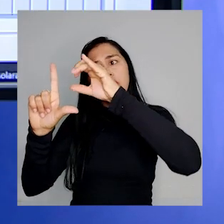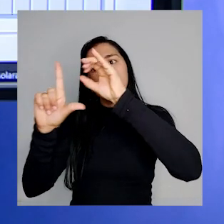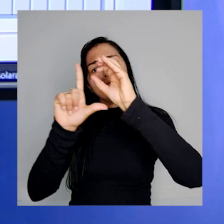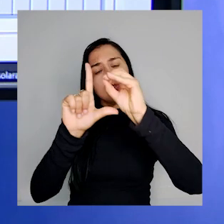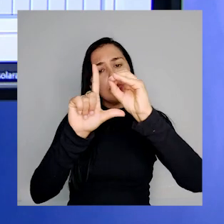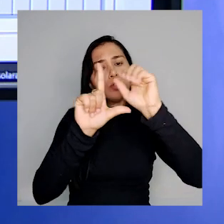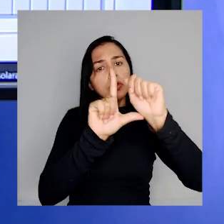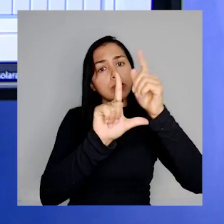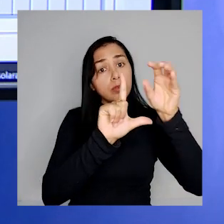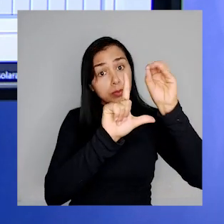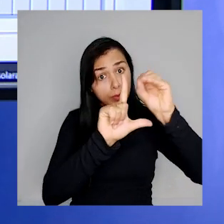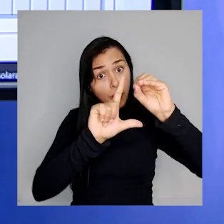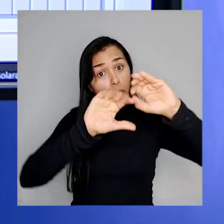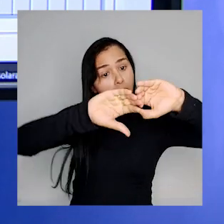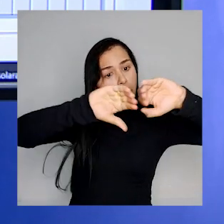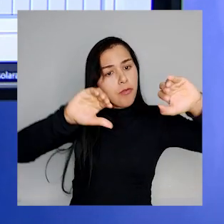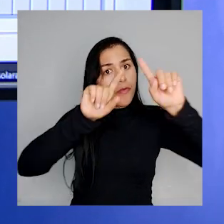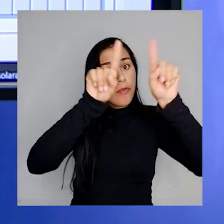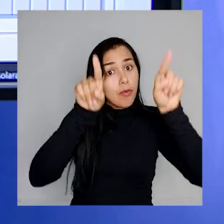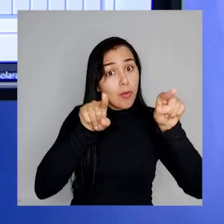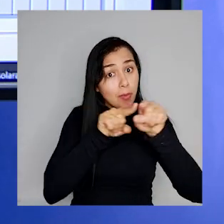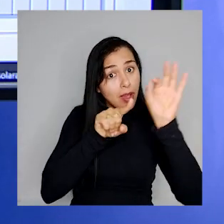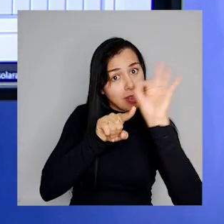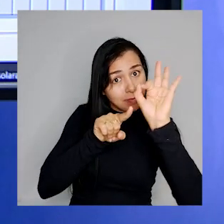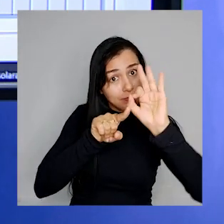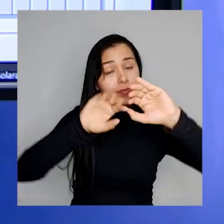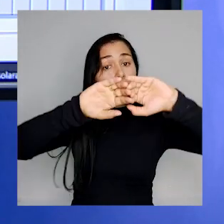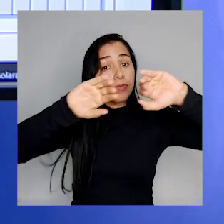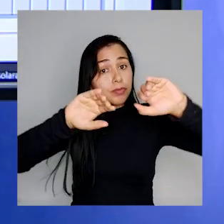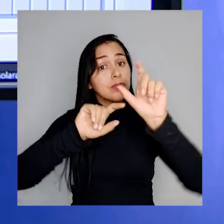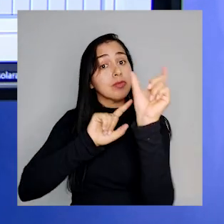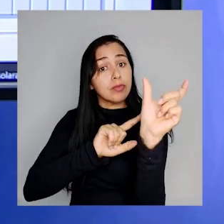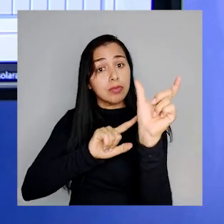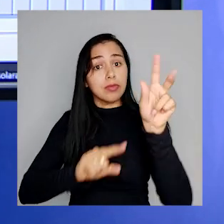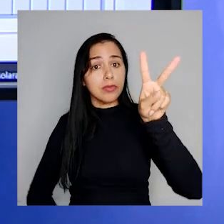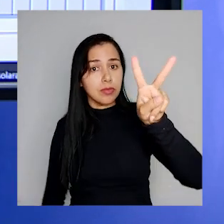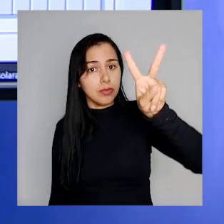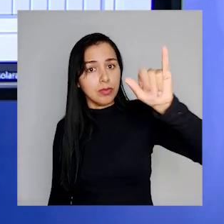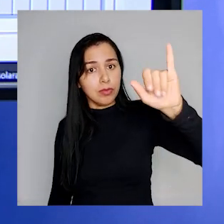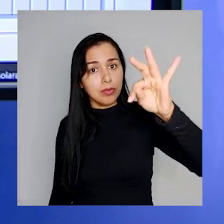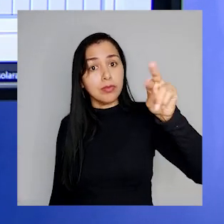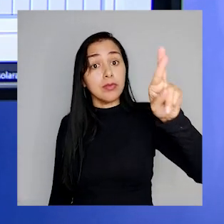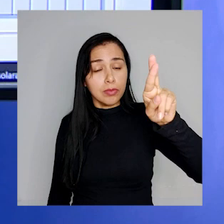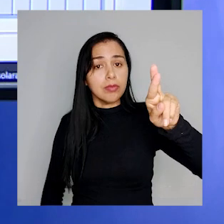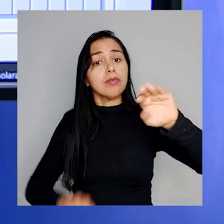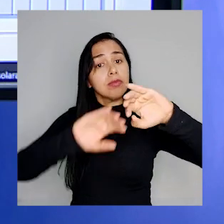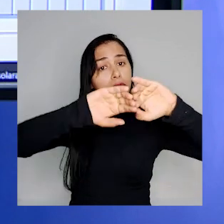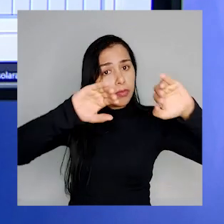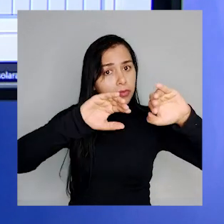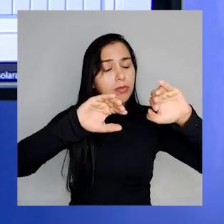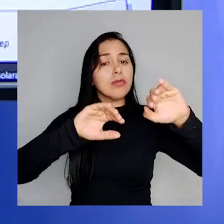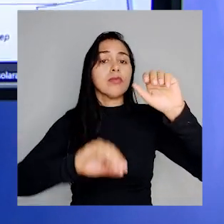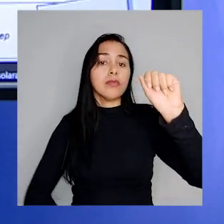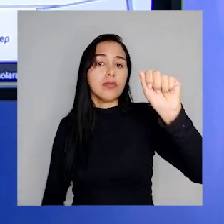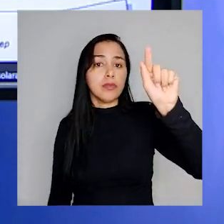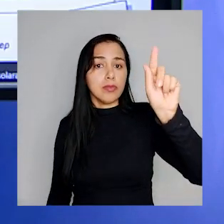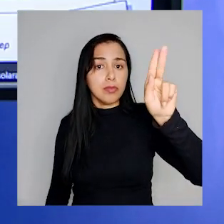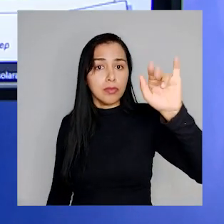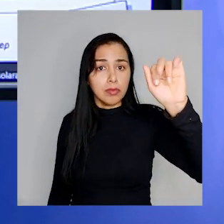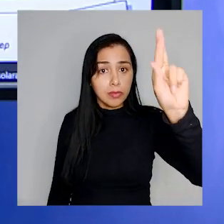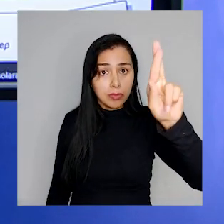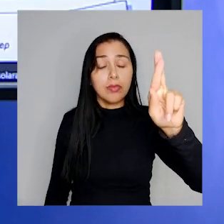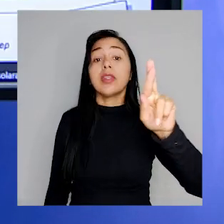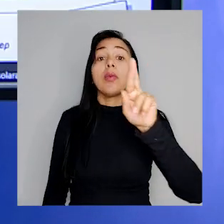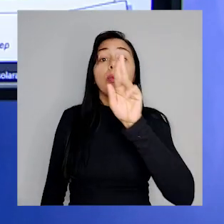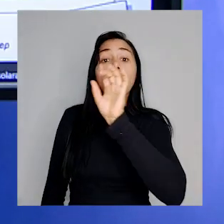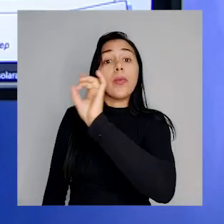um outro sobrenome, pulo mais um quadrado e coloco Aguiar. E dessa maneira a gente pode estar completando essa primeira